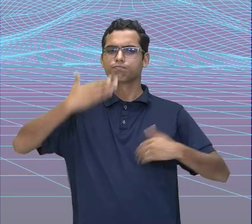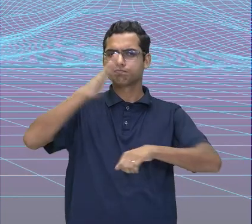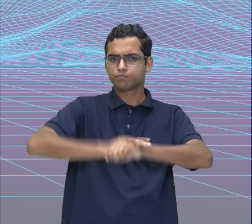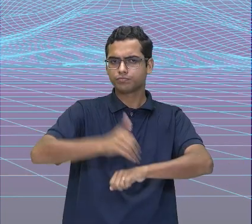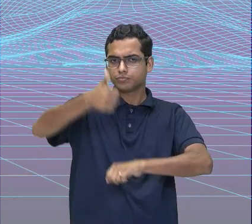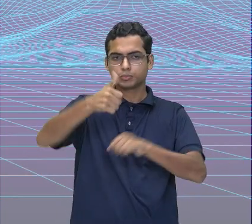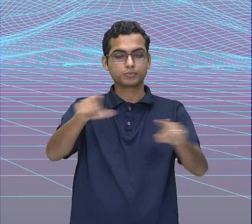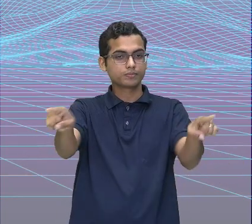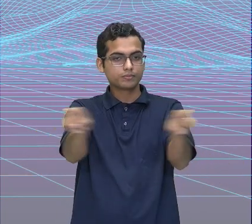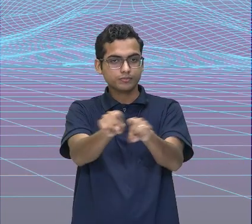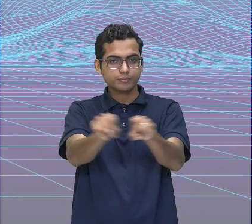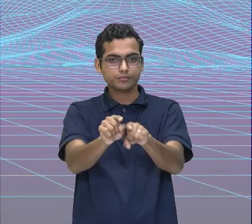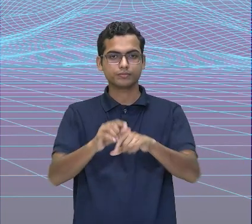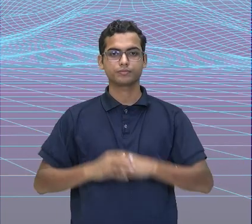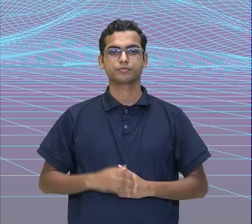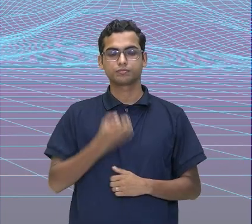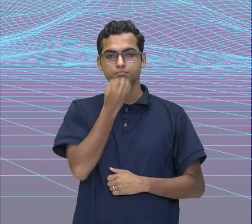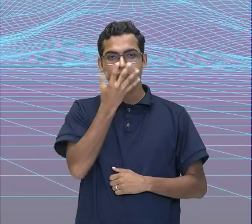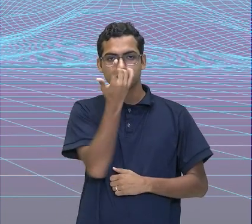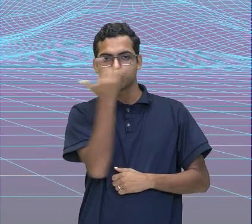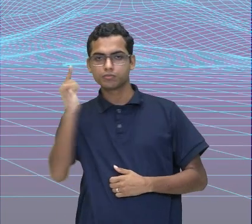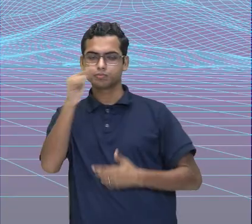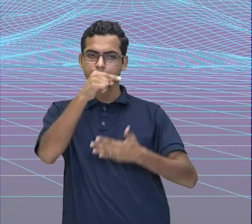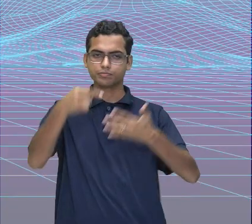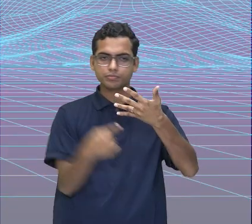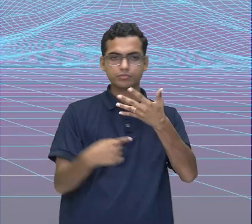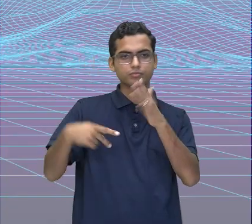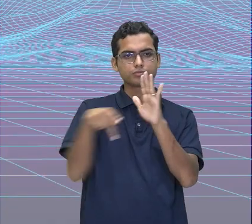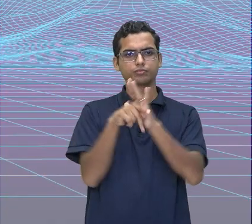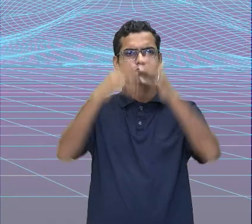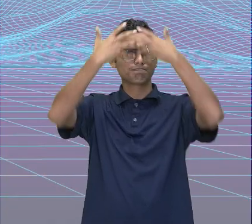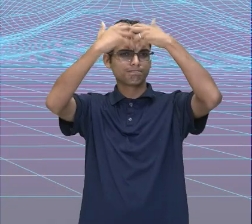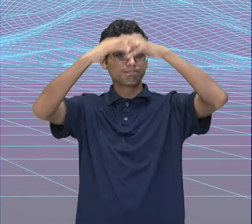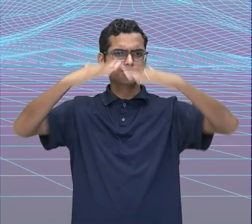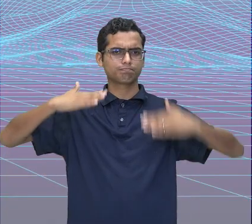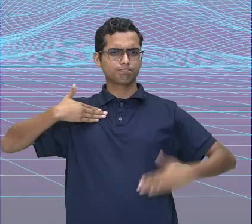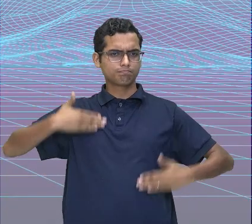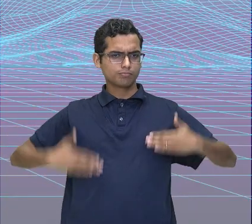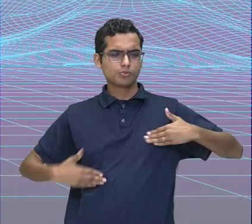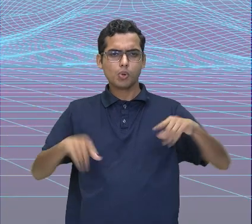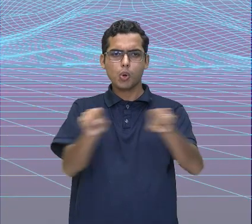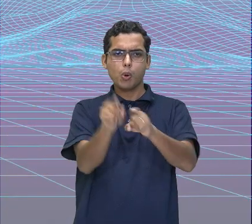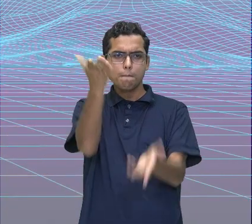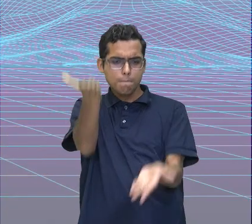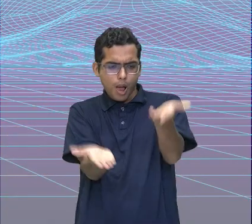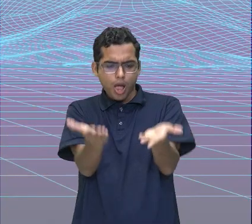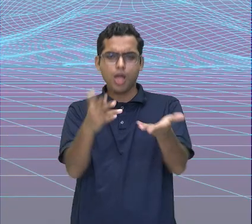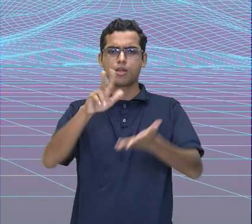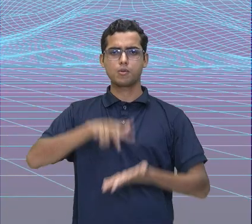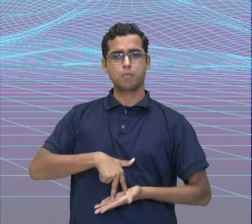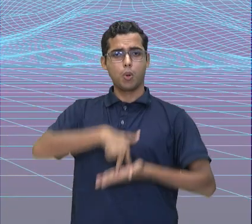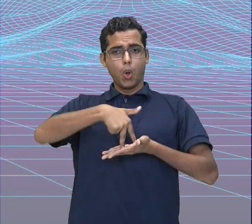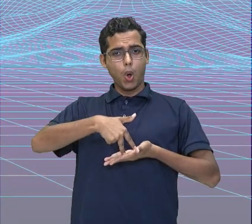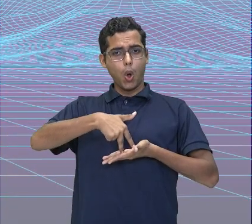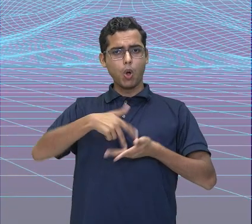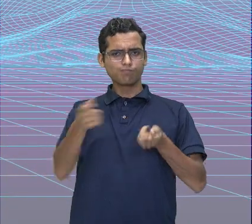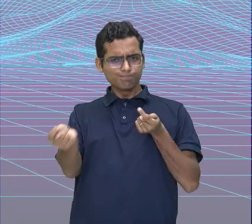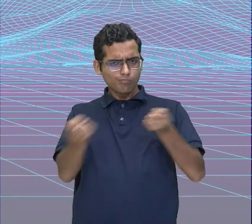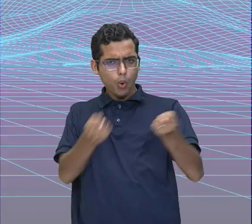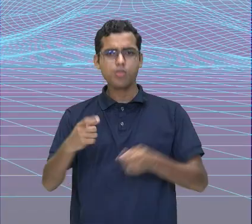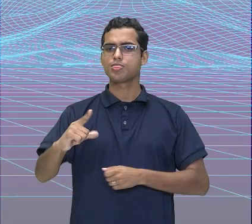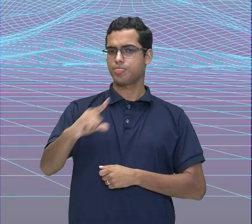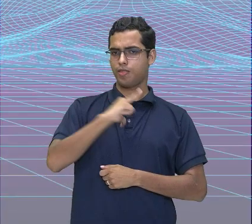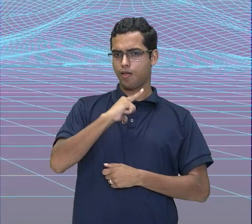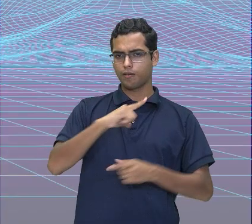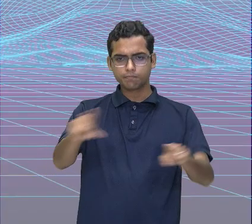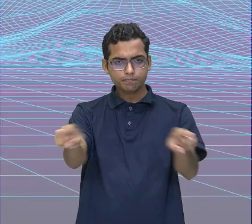é ele atua ali na coordenação motora e no equilíbrio ou controle postural, tá bom? Uma vez